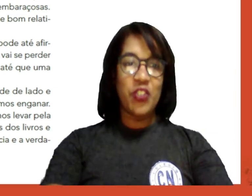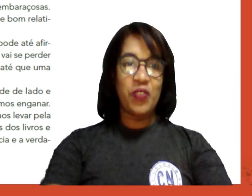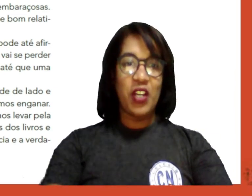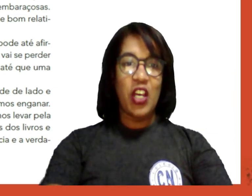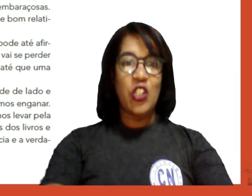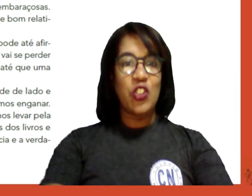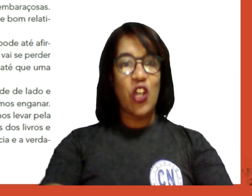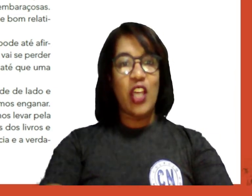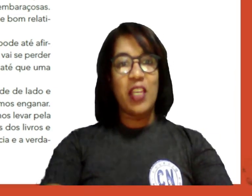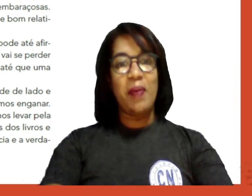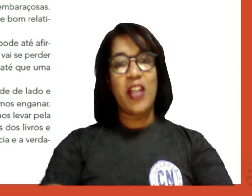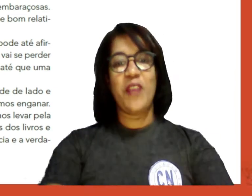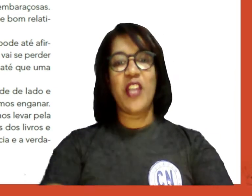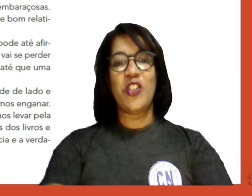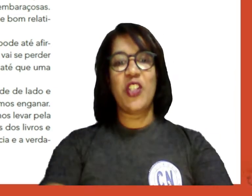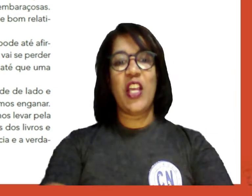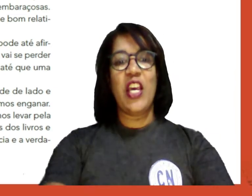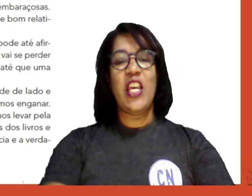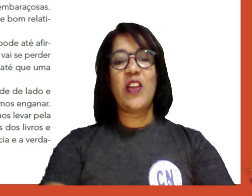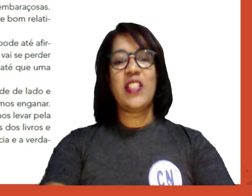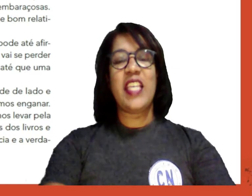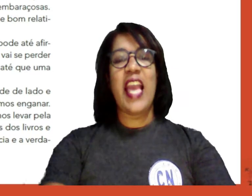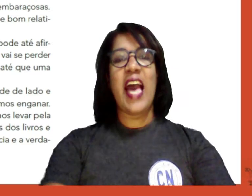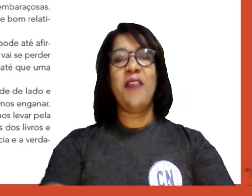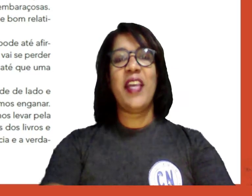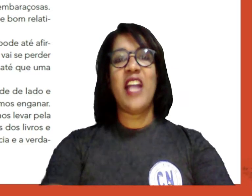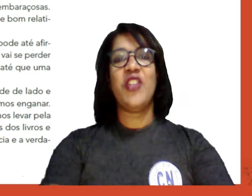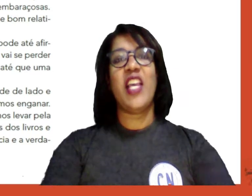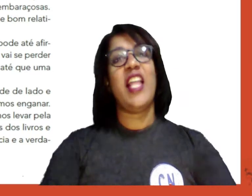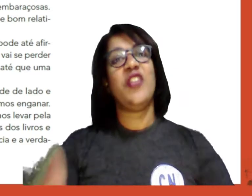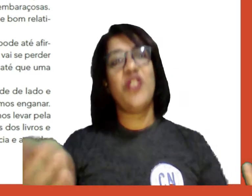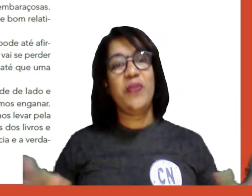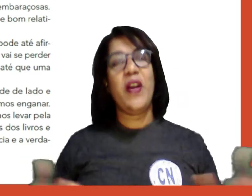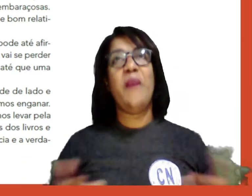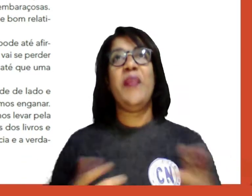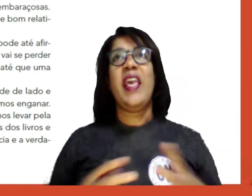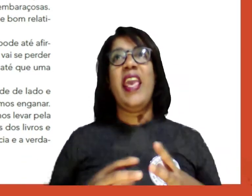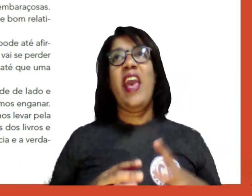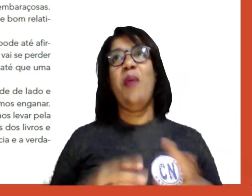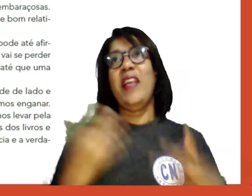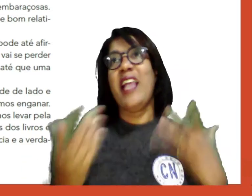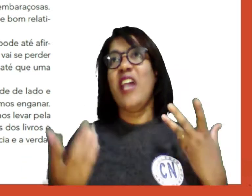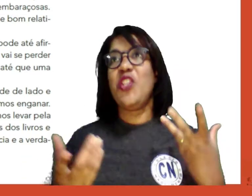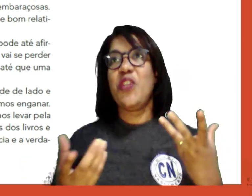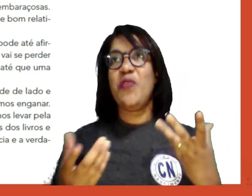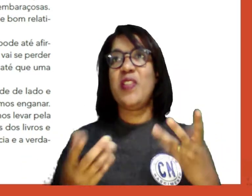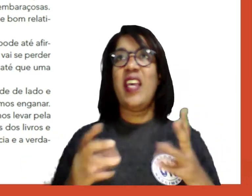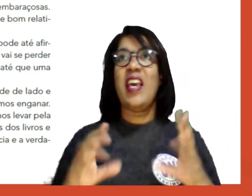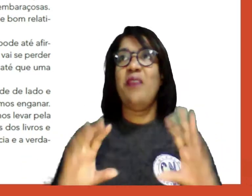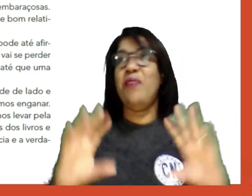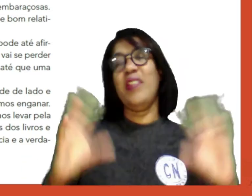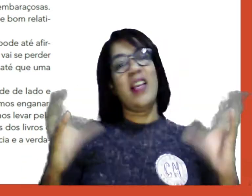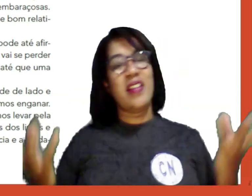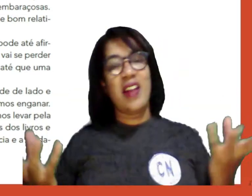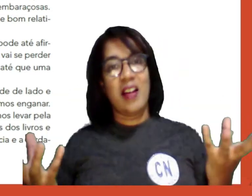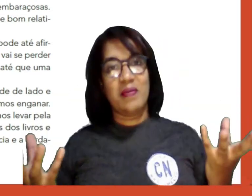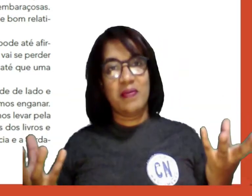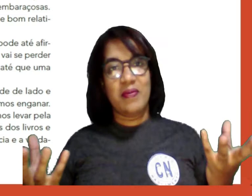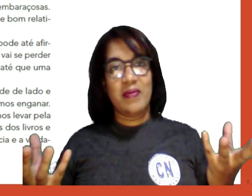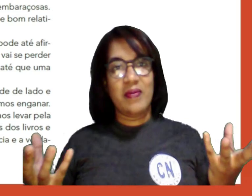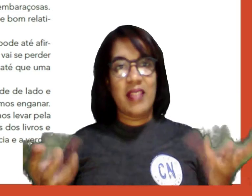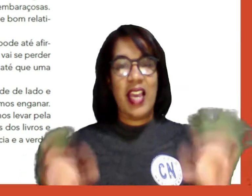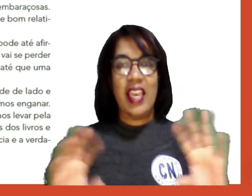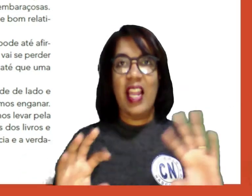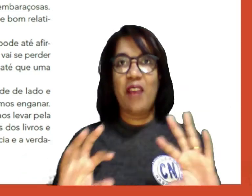verdade relativa, só que mais divertida. Então, assim, a verdade relativa é uma verdade que você